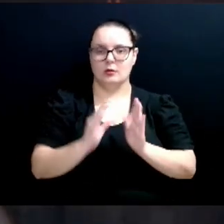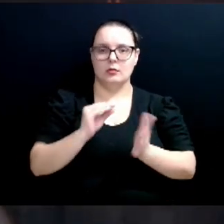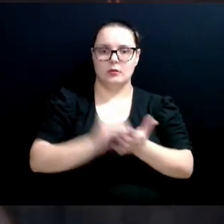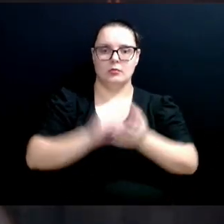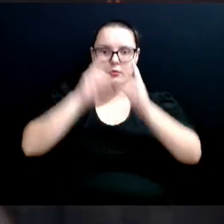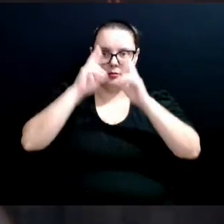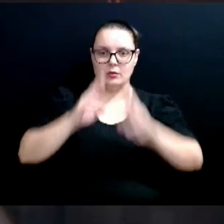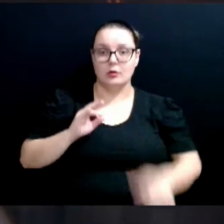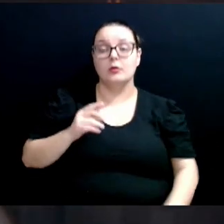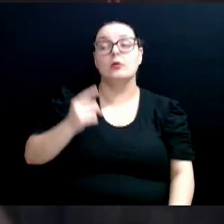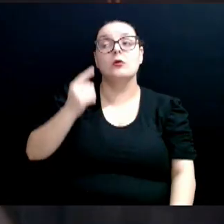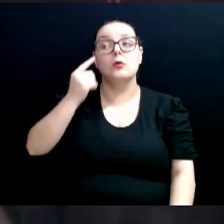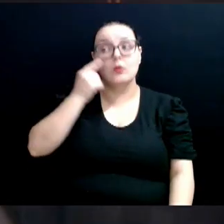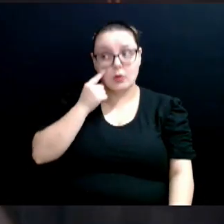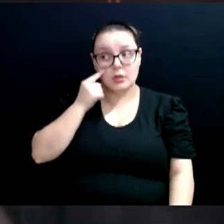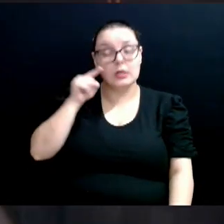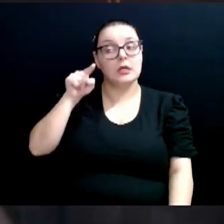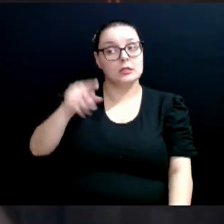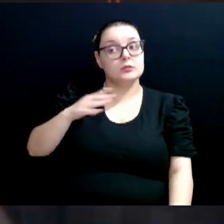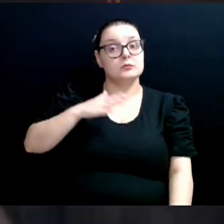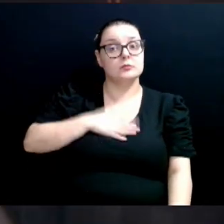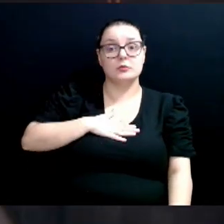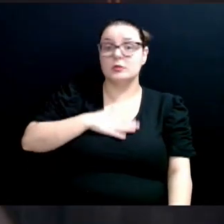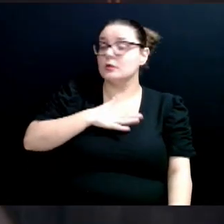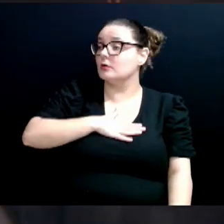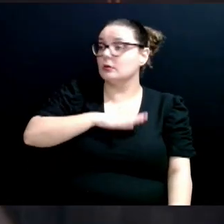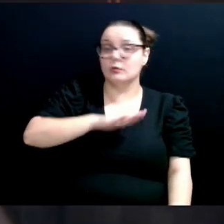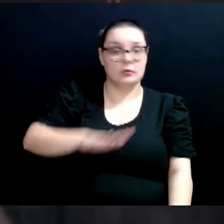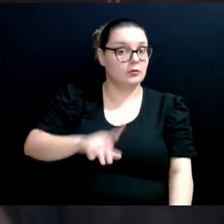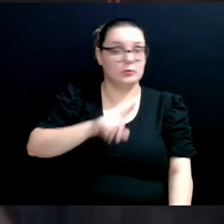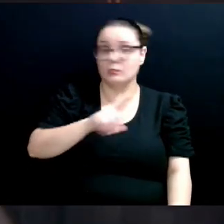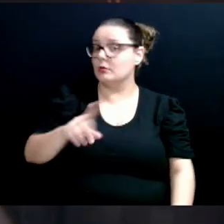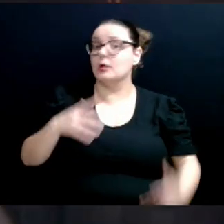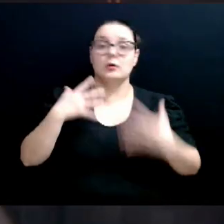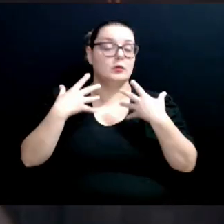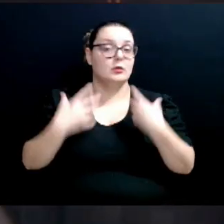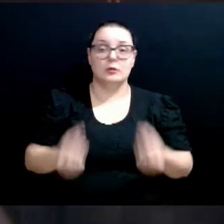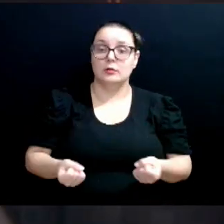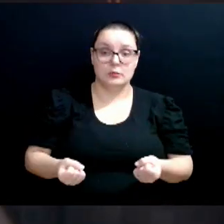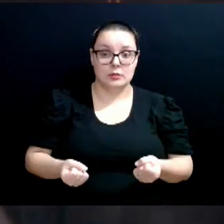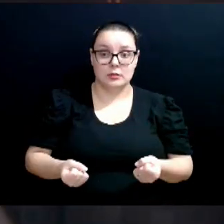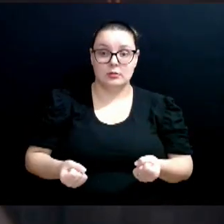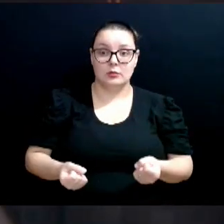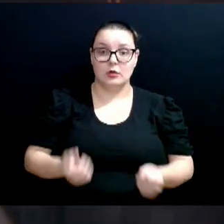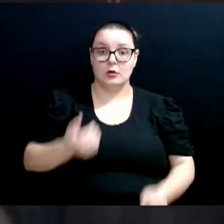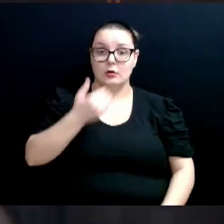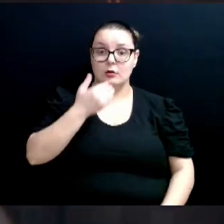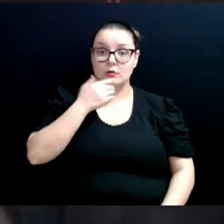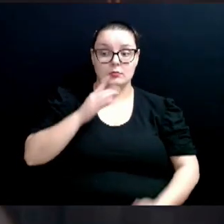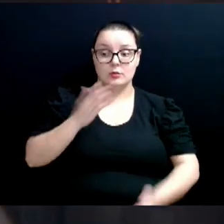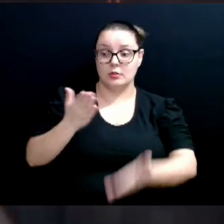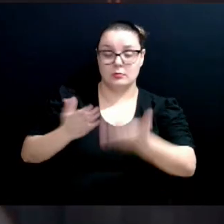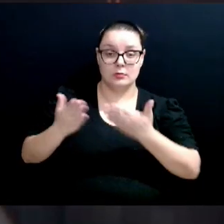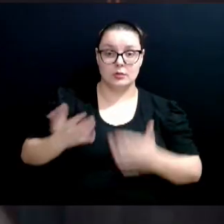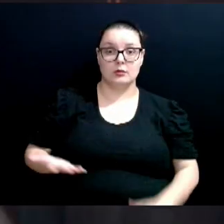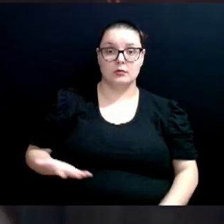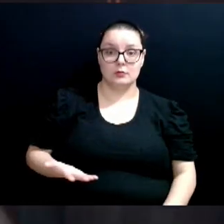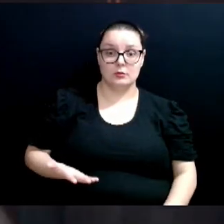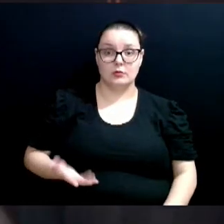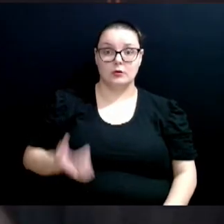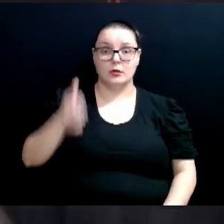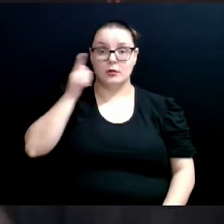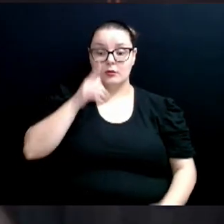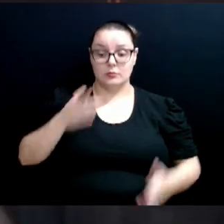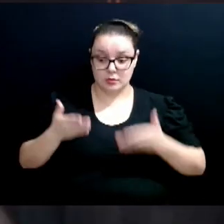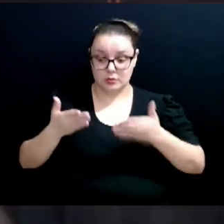olha, isso para mim eu não gosto, eu não aceito, eu vou pedir para você não me tratar assim, né? E aí você conseguir colocar os seus